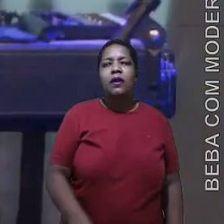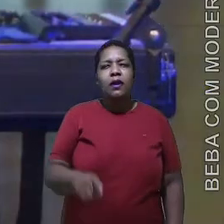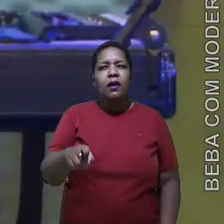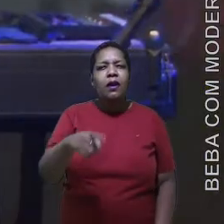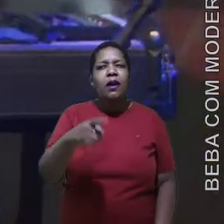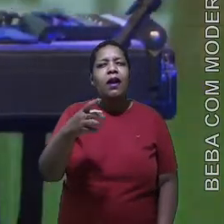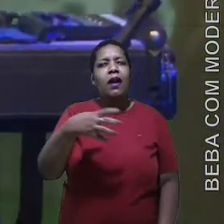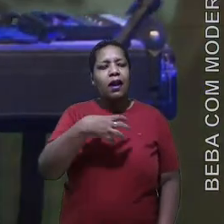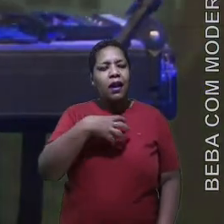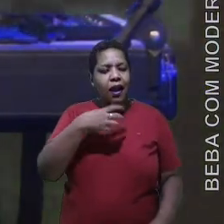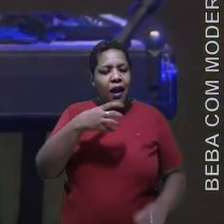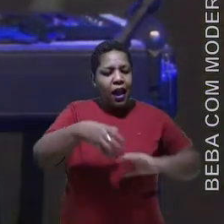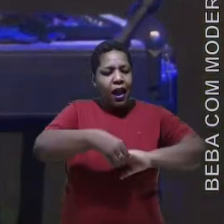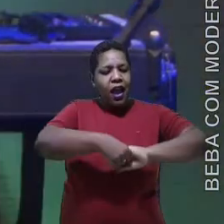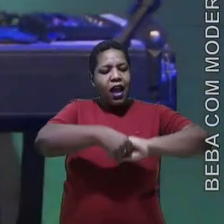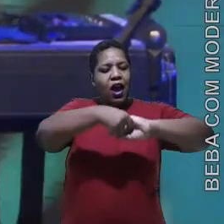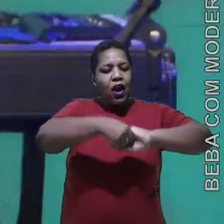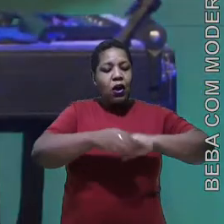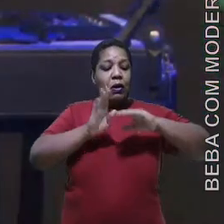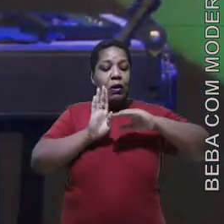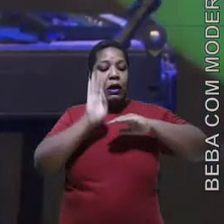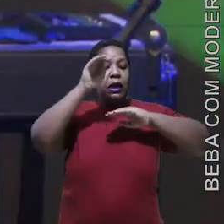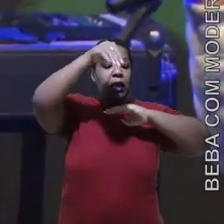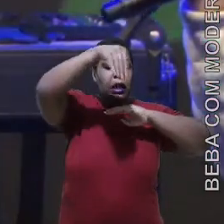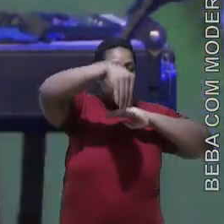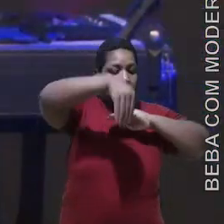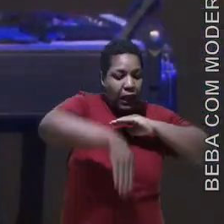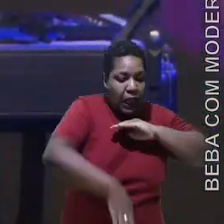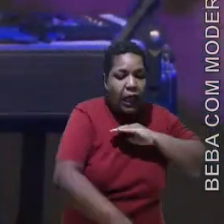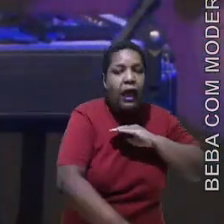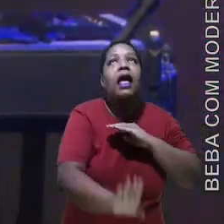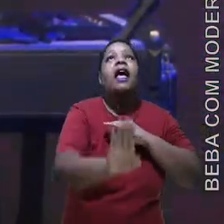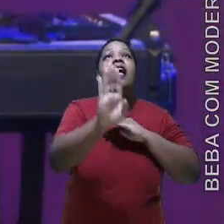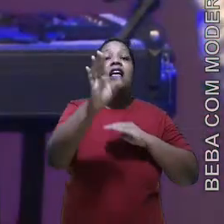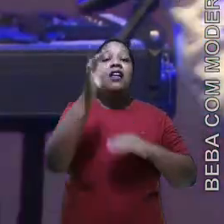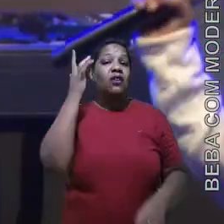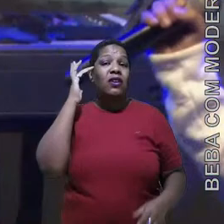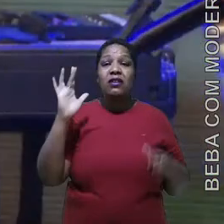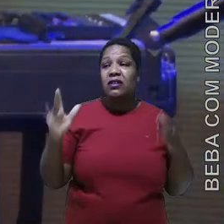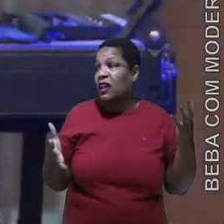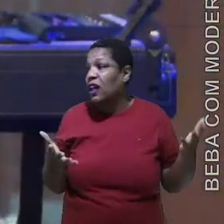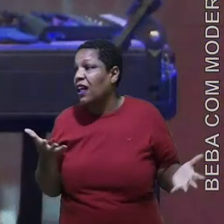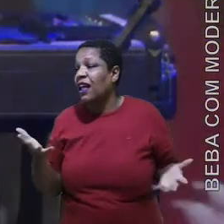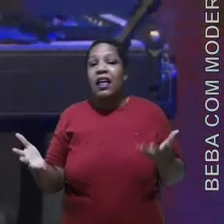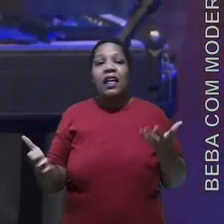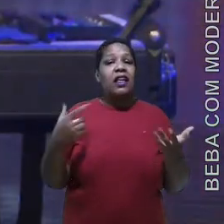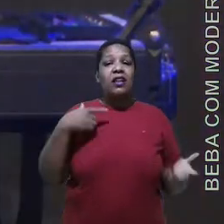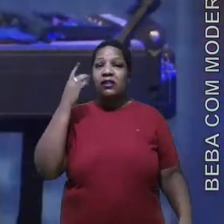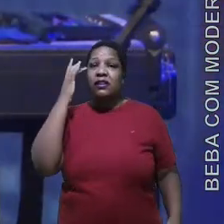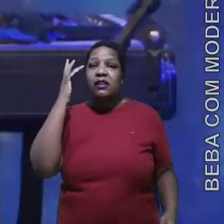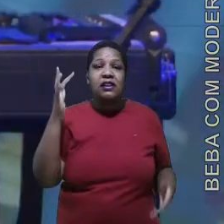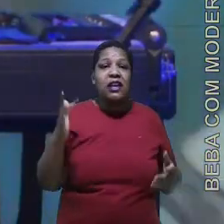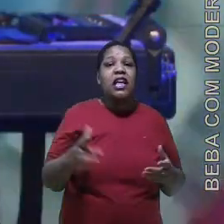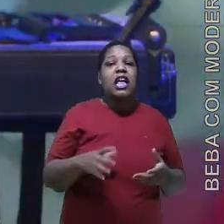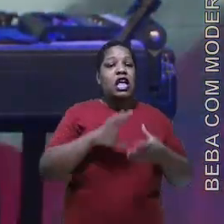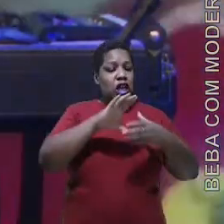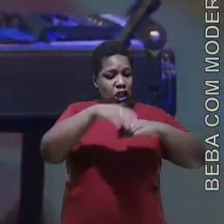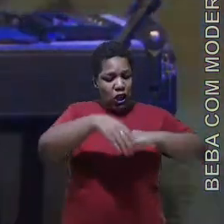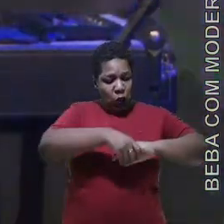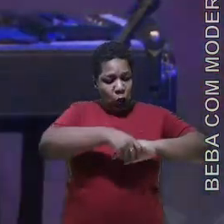agora não sei o que eu não sei de nada